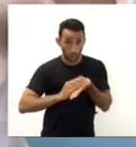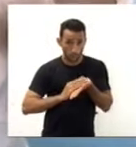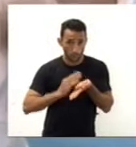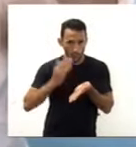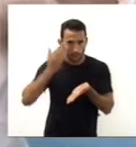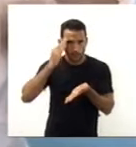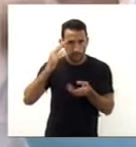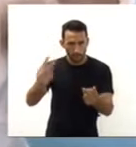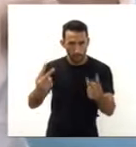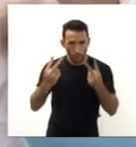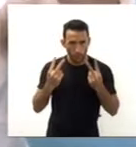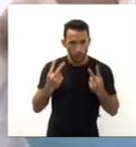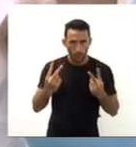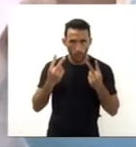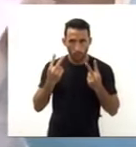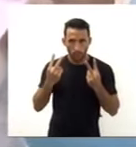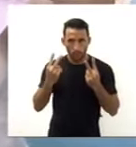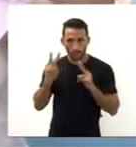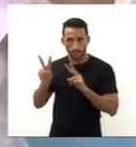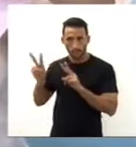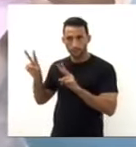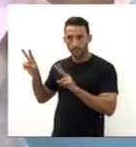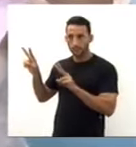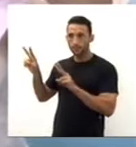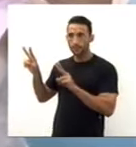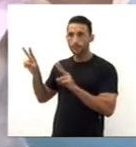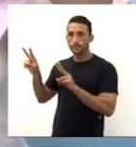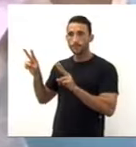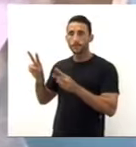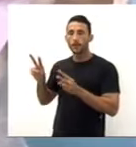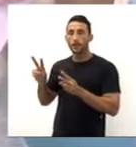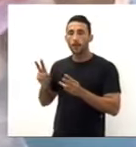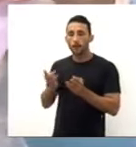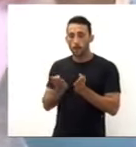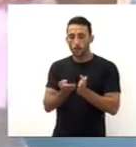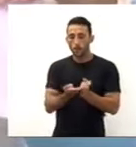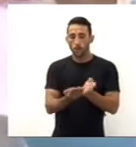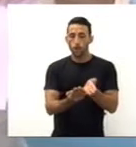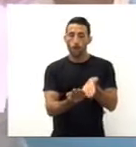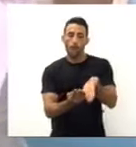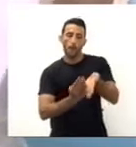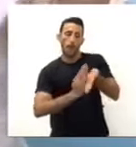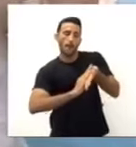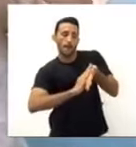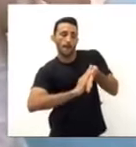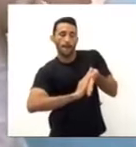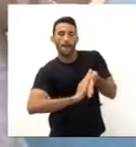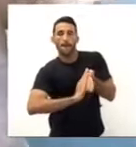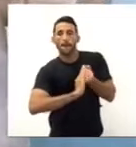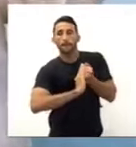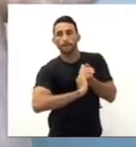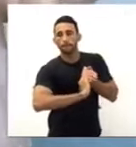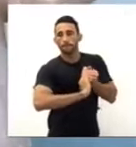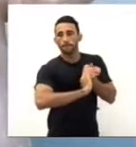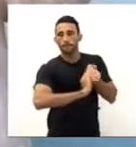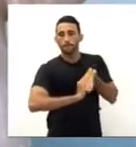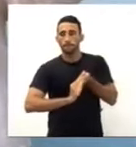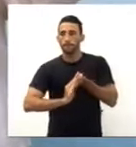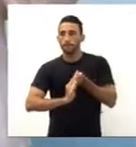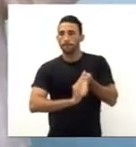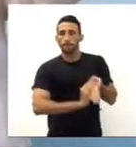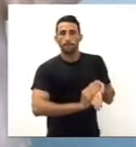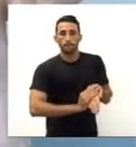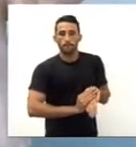conseguem visualizar. Ó, eu dobro ela, né, e chego nesta aqui.